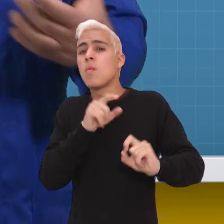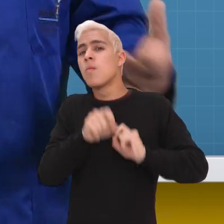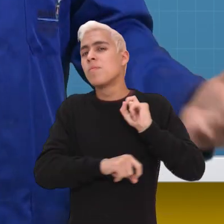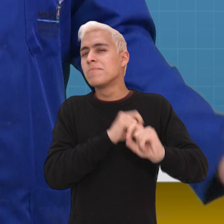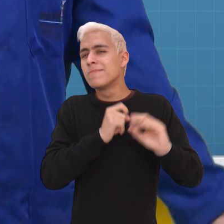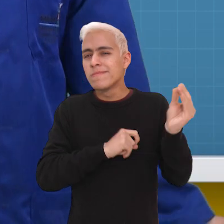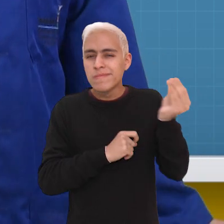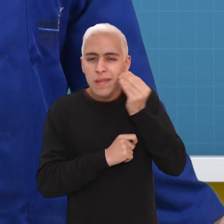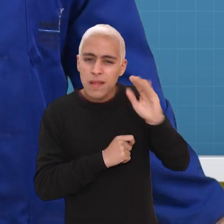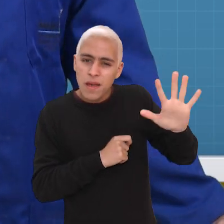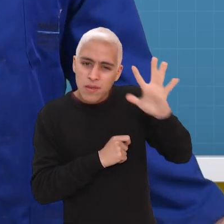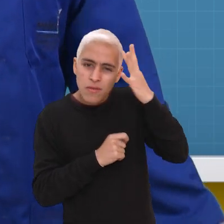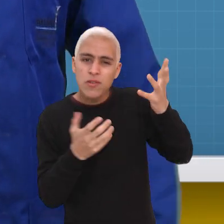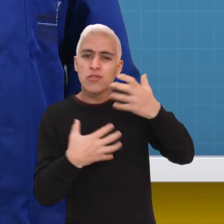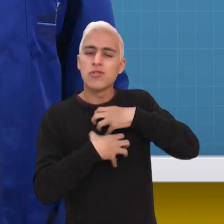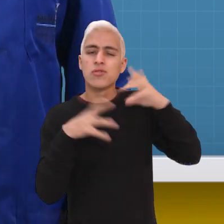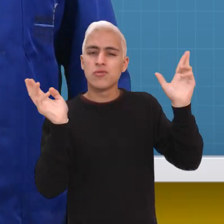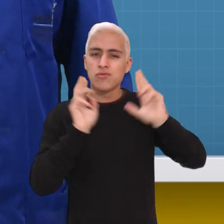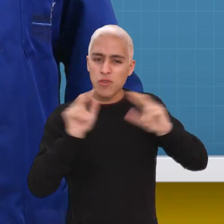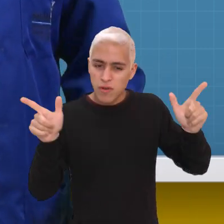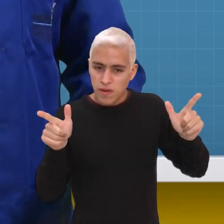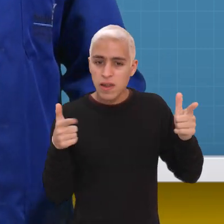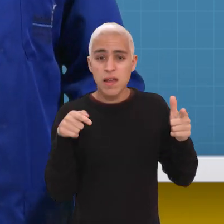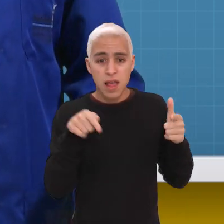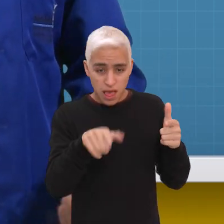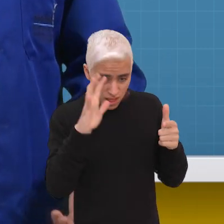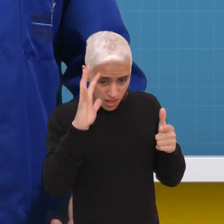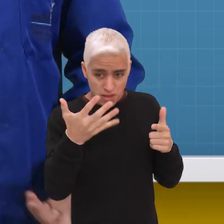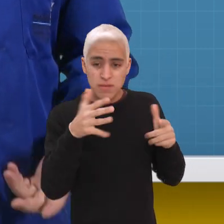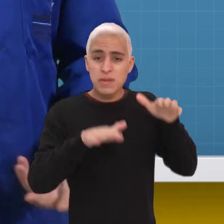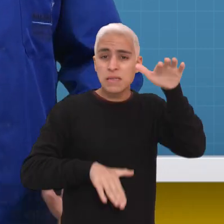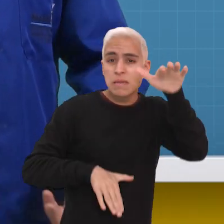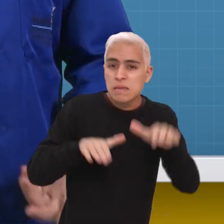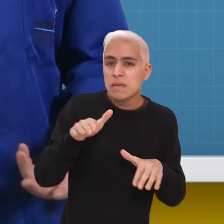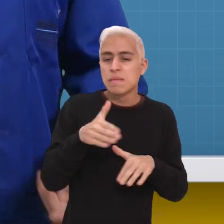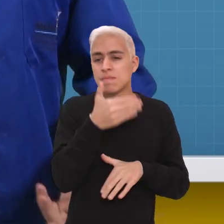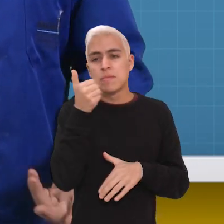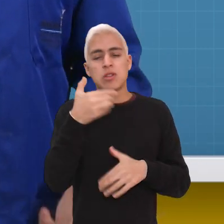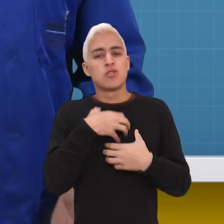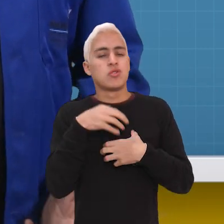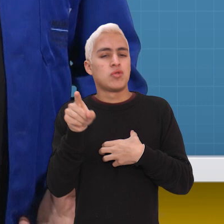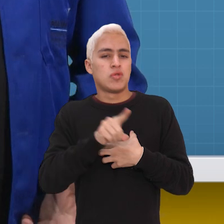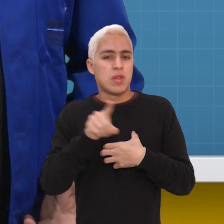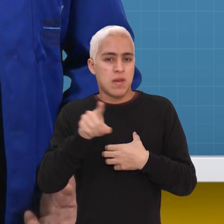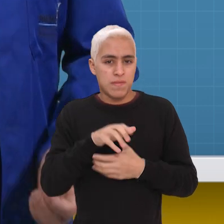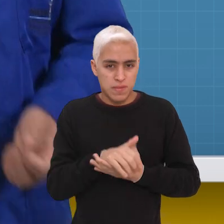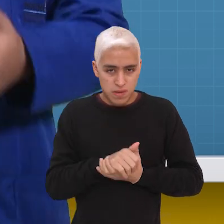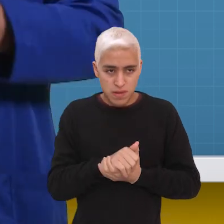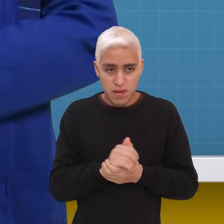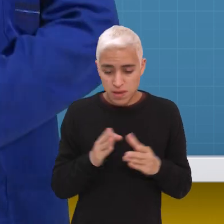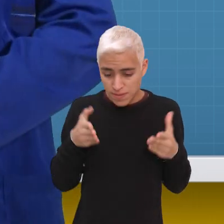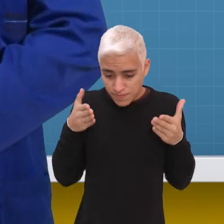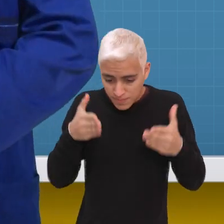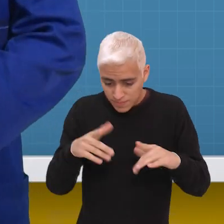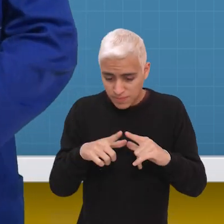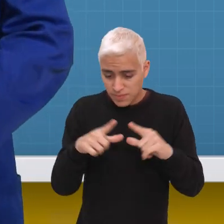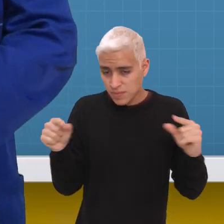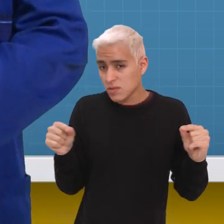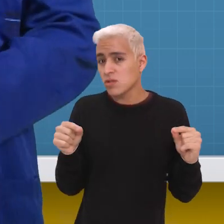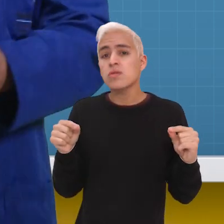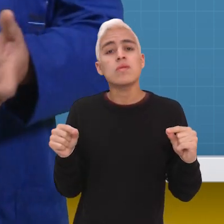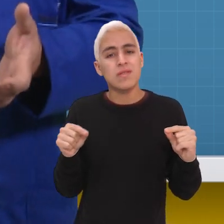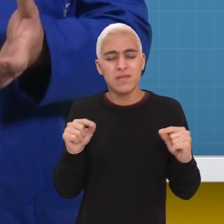ela talvez uma solução diferente. Né? Ela resolveu, mas de repente não foi a melhor forma. Né? Quando ela chegou em